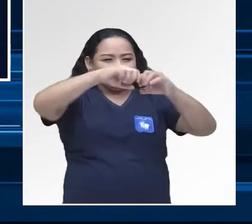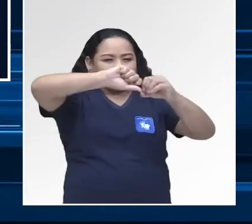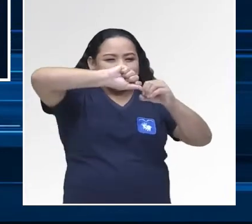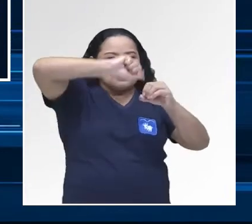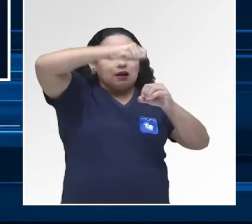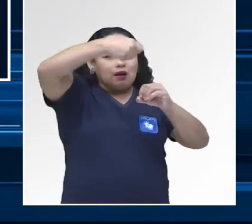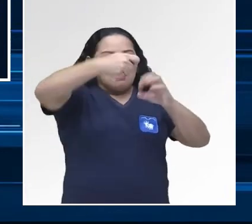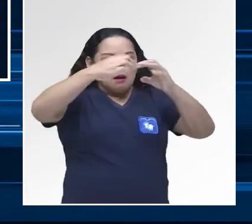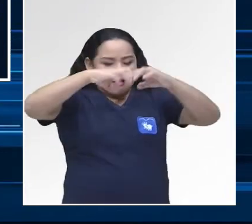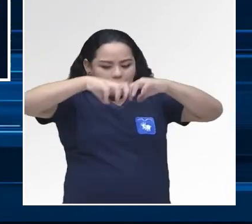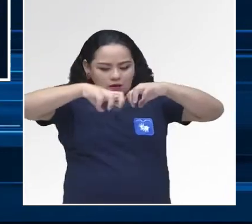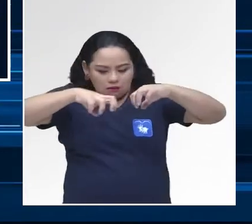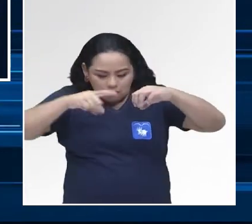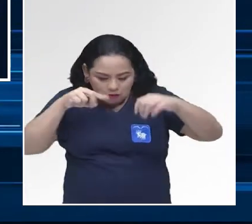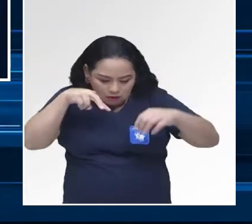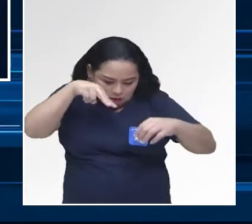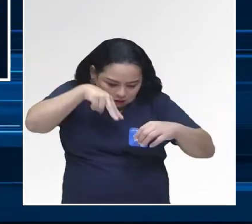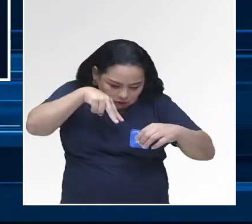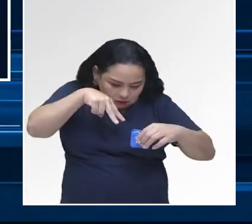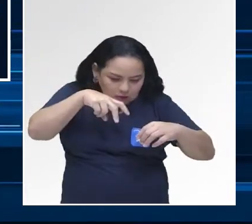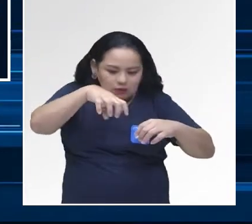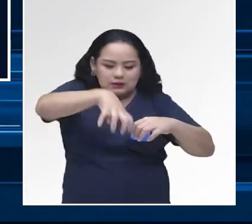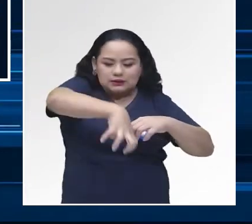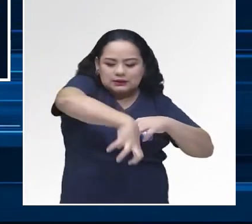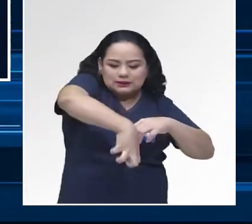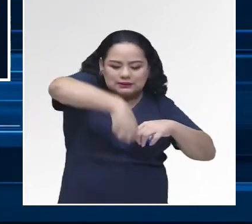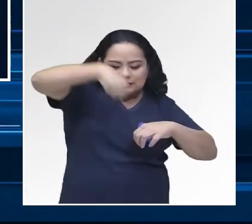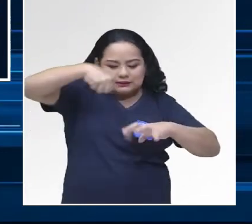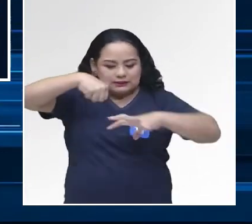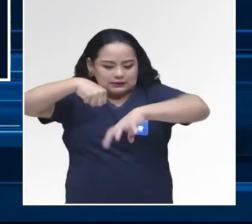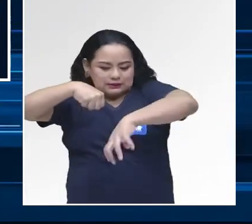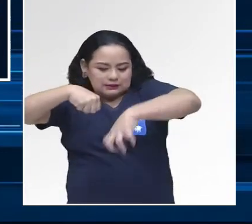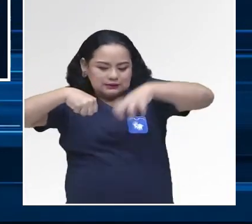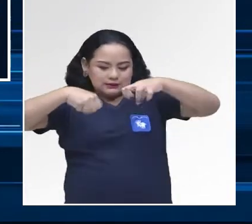dentro, né? Tirar o que tem dentro,